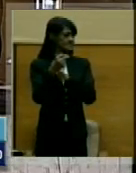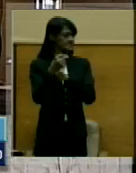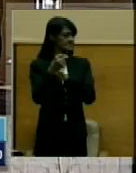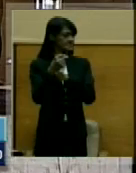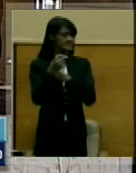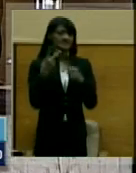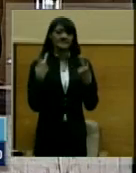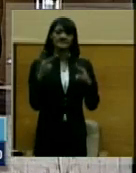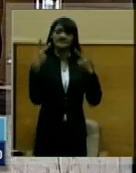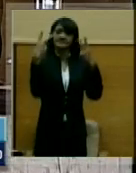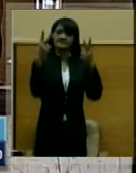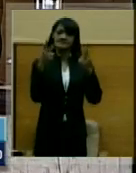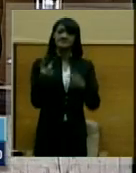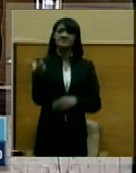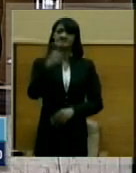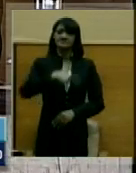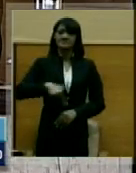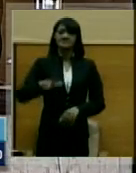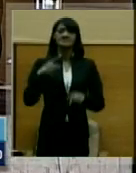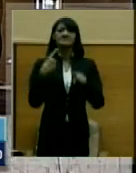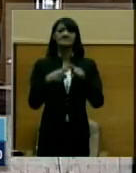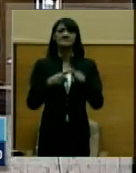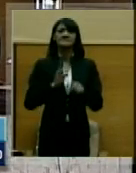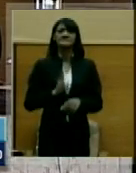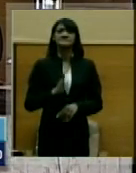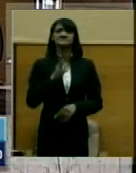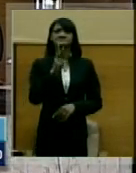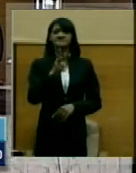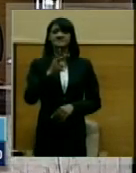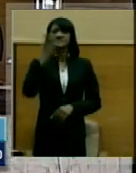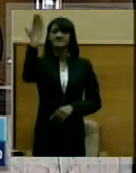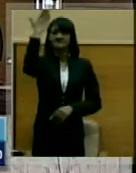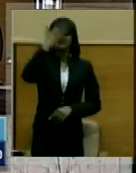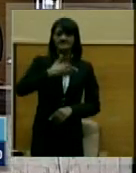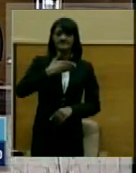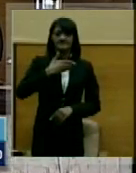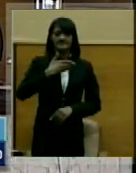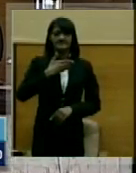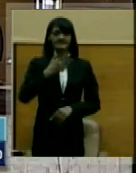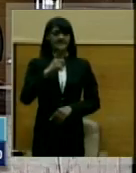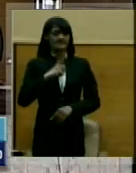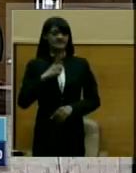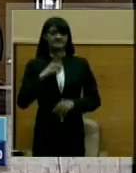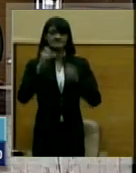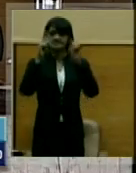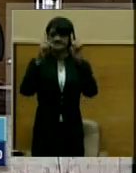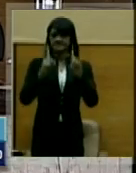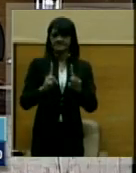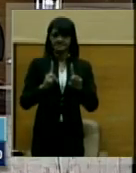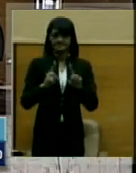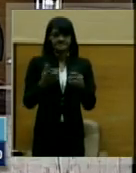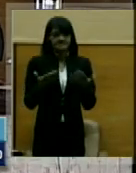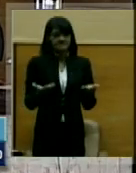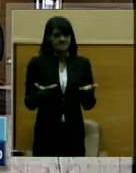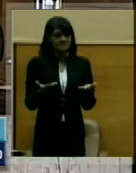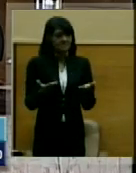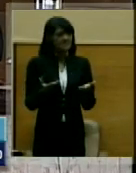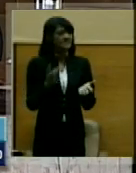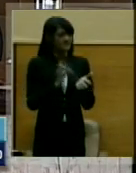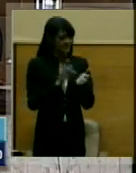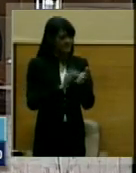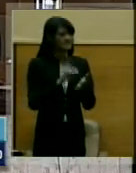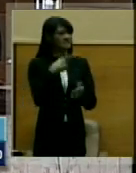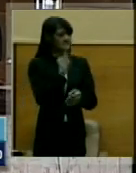alcançar vitória sobre, vencer, novamente, porque temos sempre que provar algo por termos uma deficiência. E, de fato,